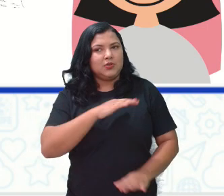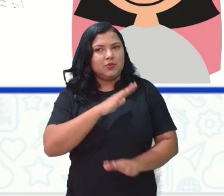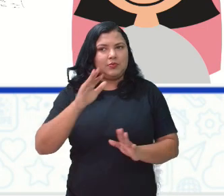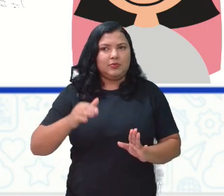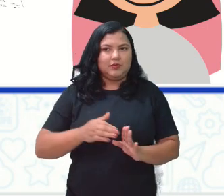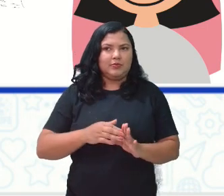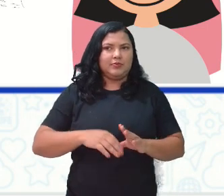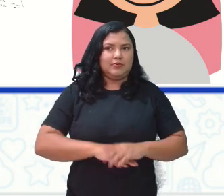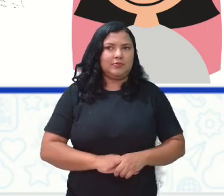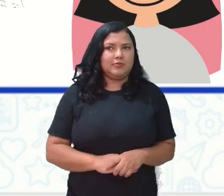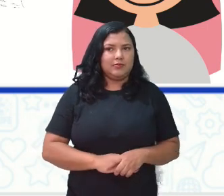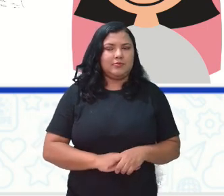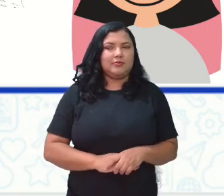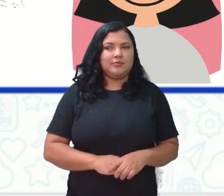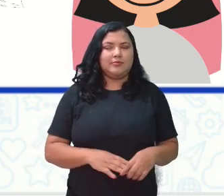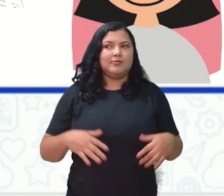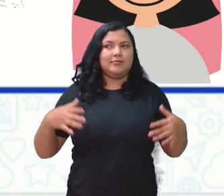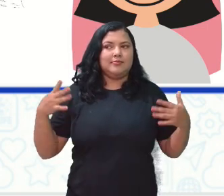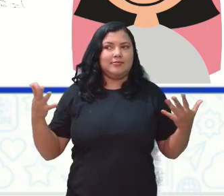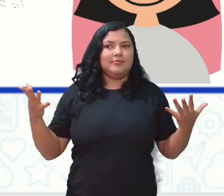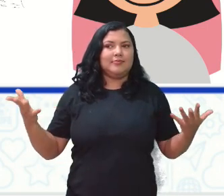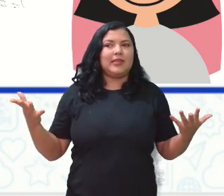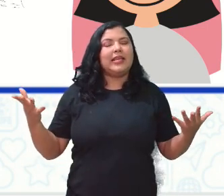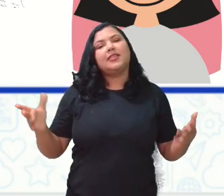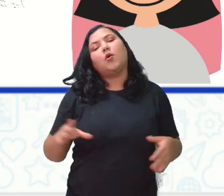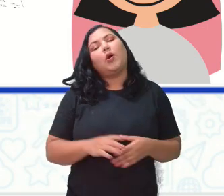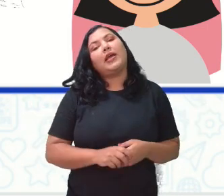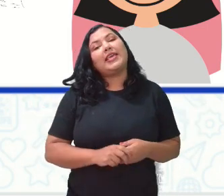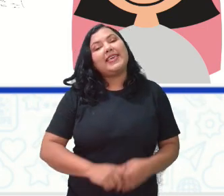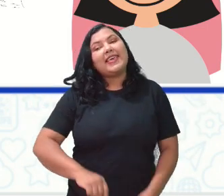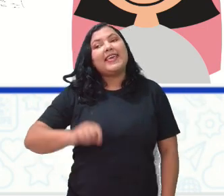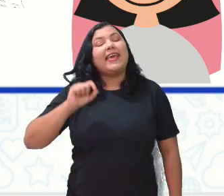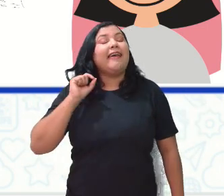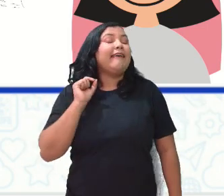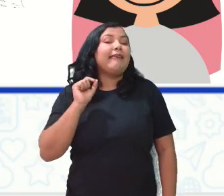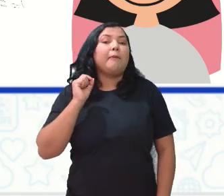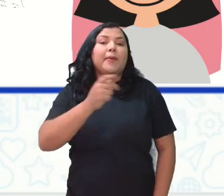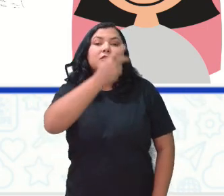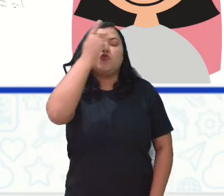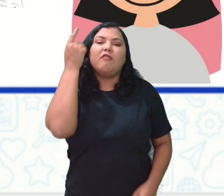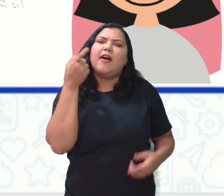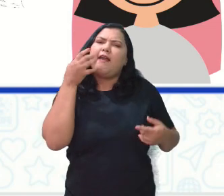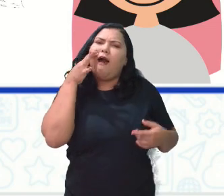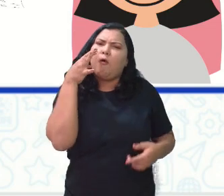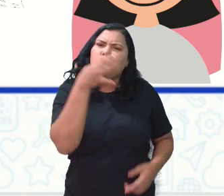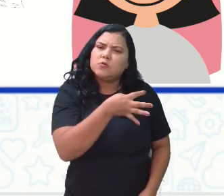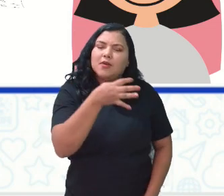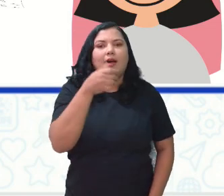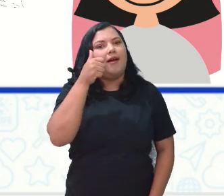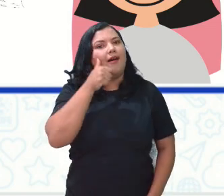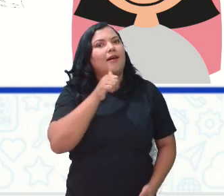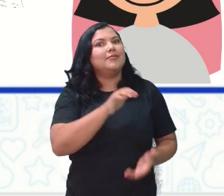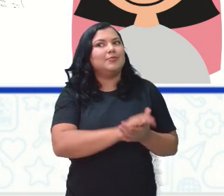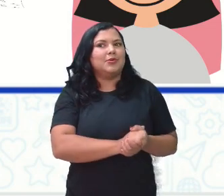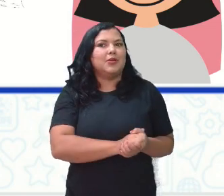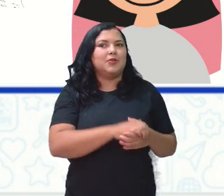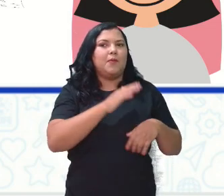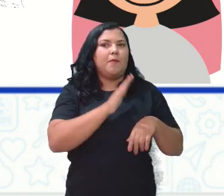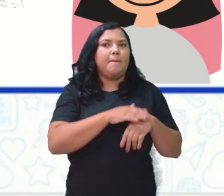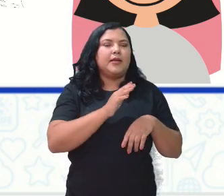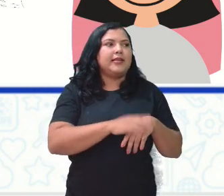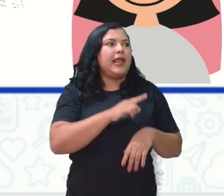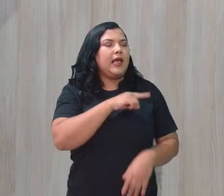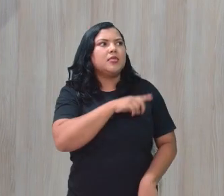isso. O argumento, quem é que vai acusar? Quem é que vai dar esse argumento de acusação? A esposa. Quando ela alega que